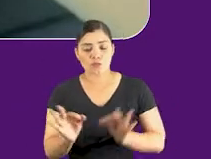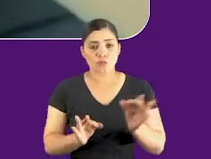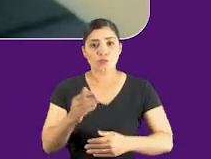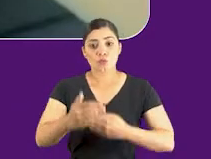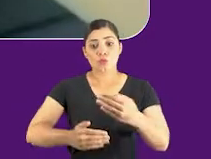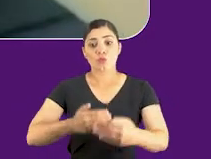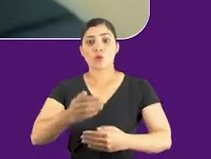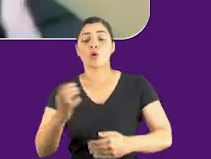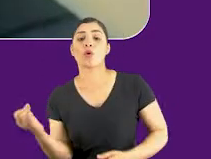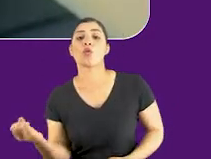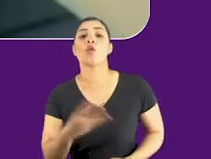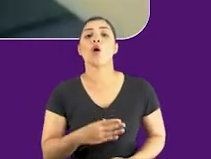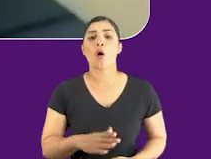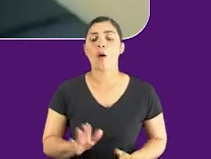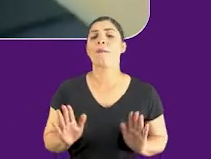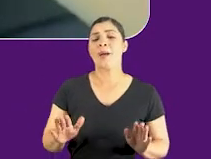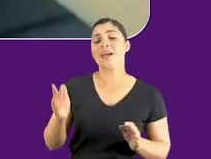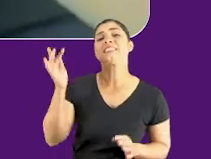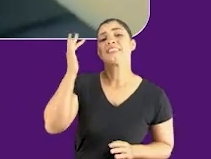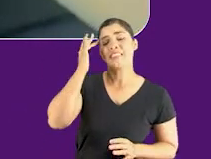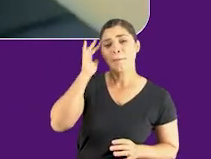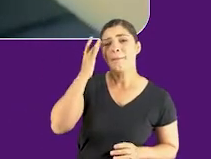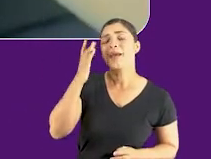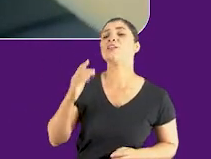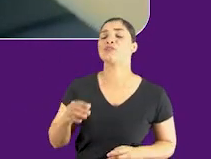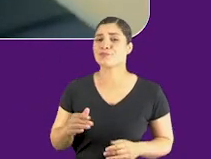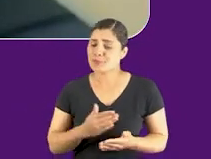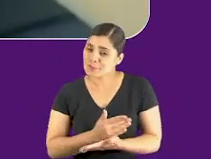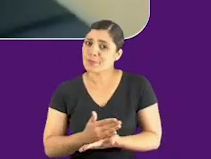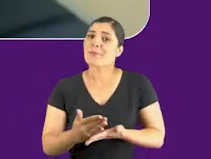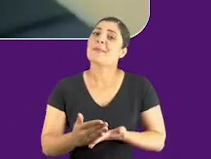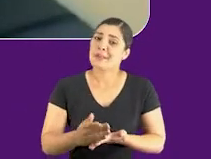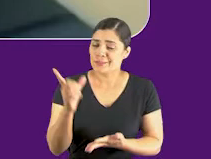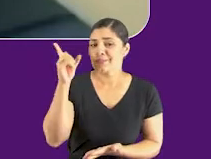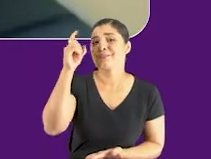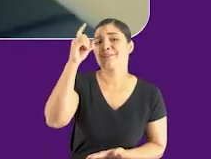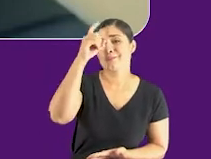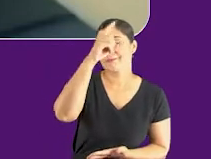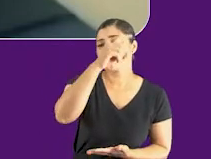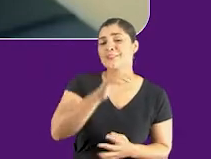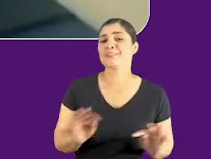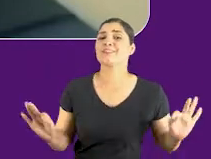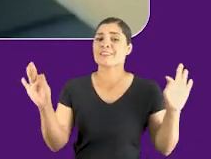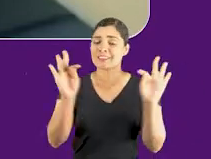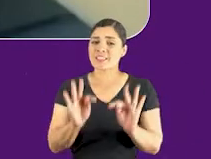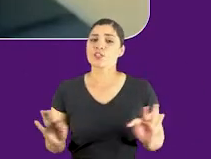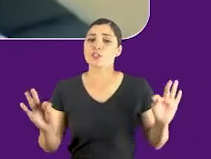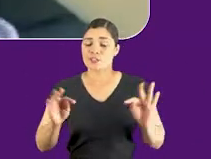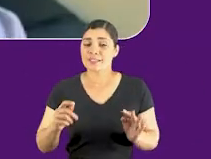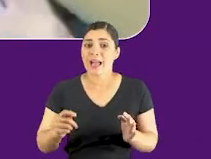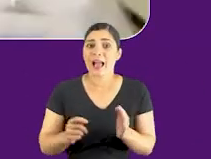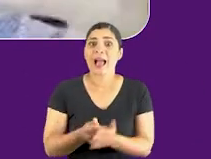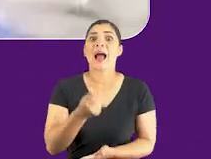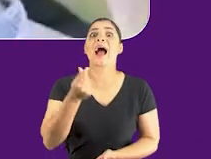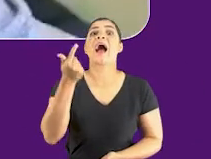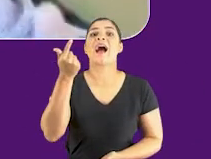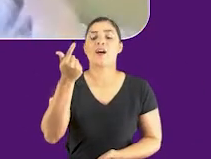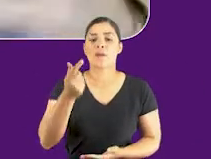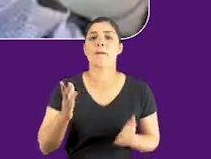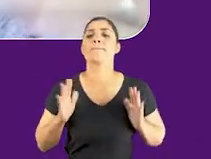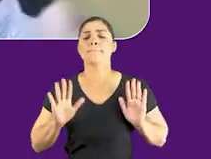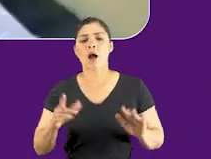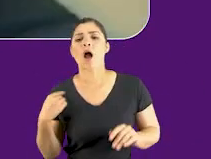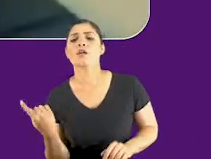coisas novas mesmo sabendo que no começo em geral essas novas tecnologias são mais caras mas nós temos que